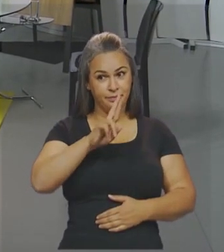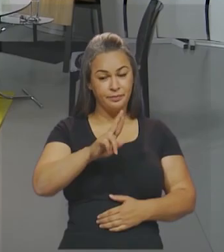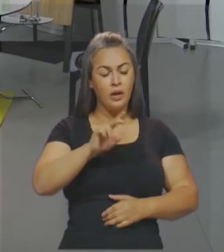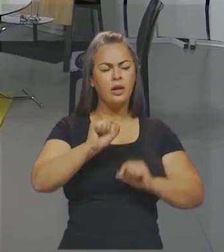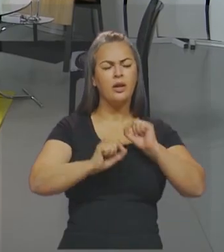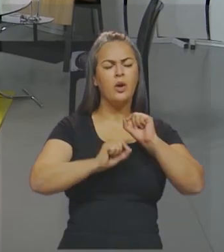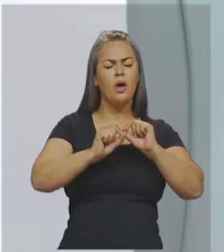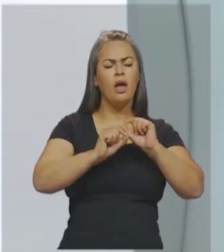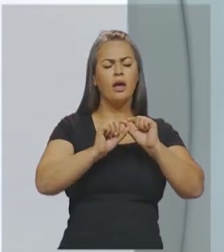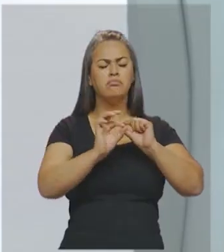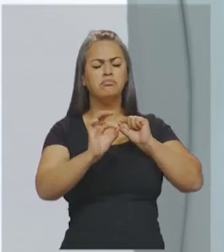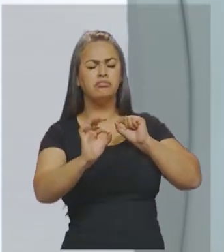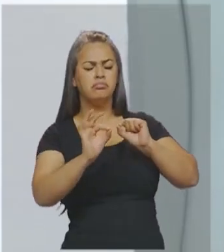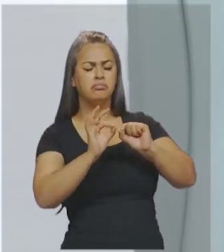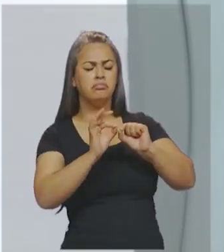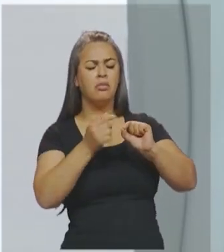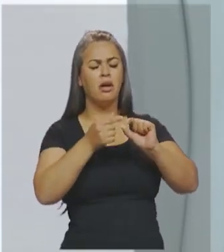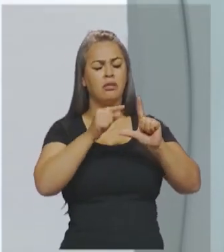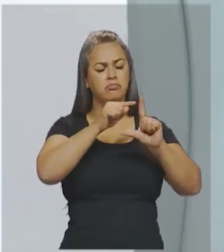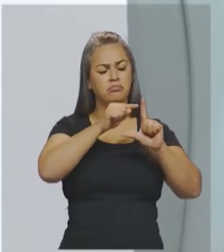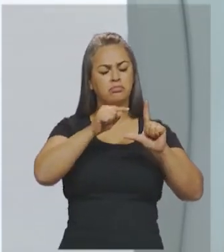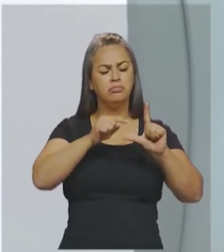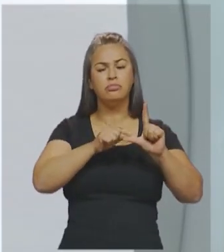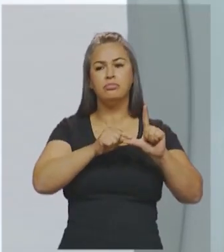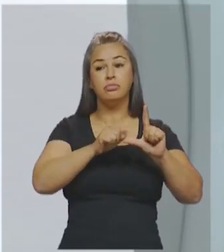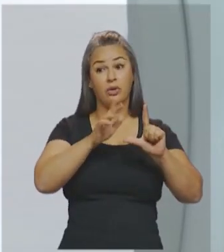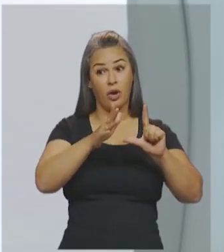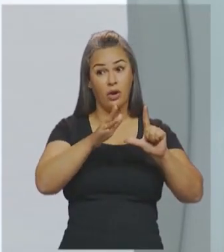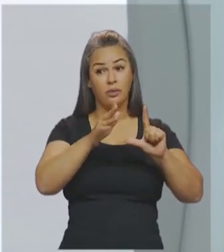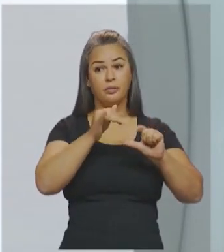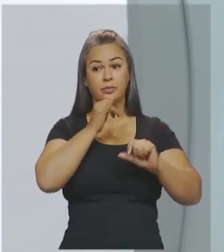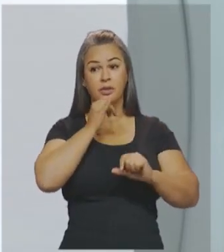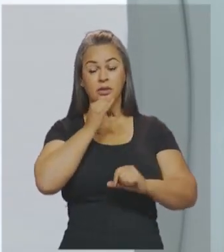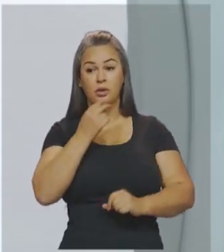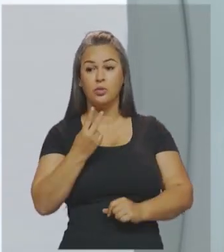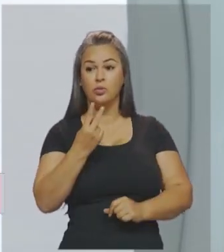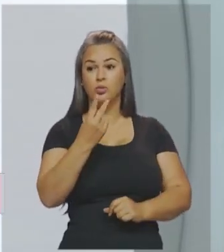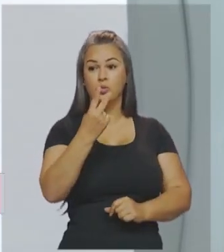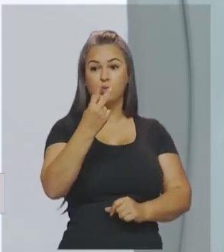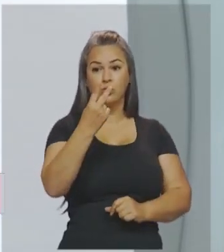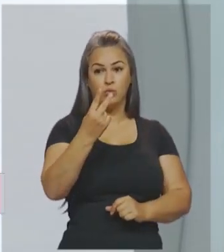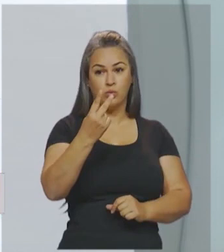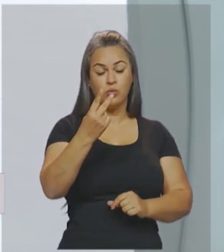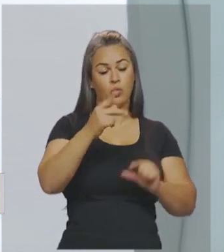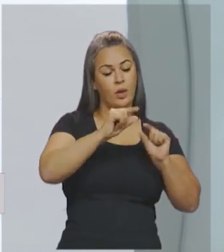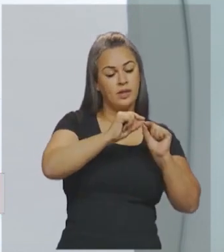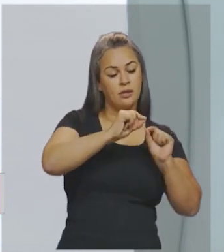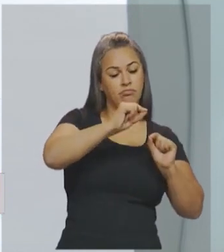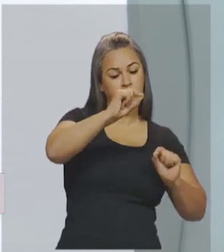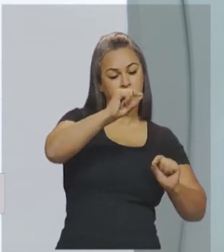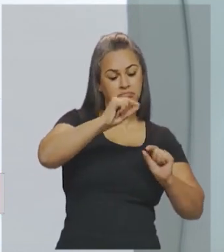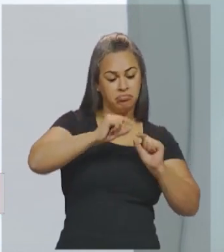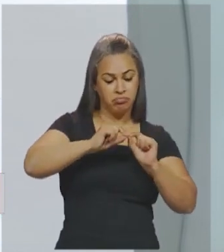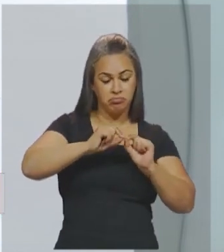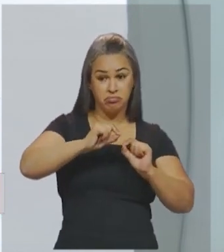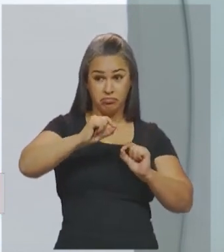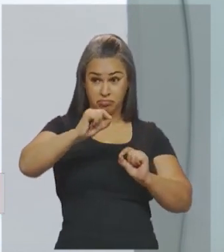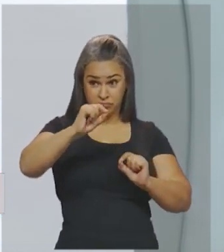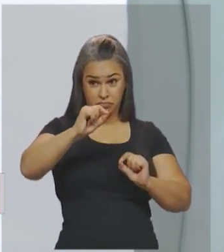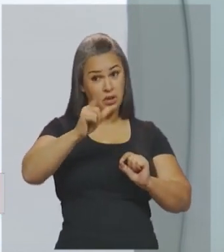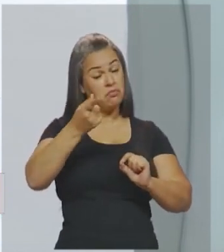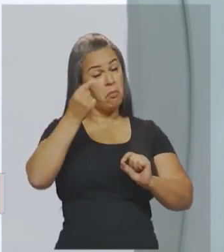vai determinar? Por exemplo, eu tenho duas semirretas. Vamos pensar das canetas semirretas. Então,